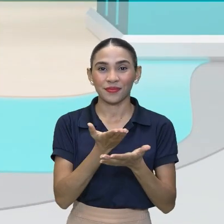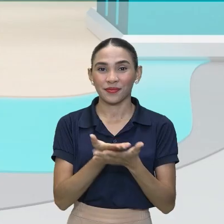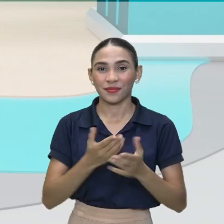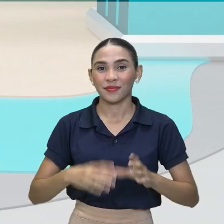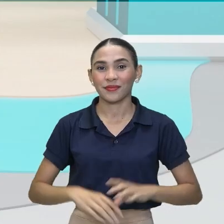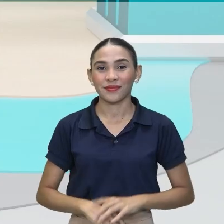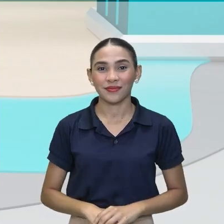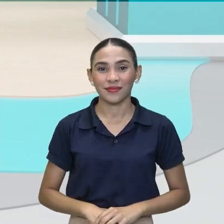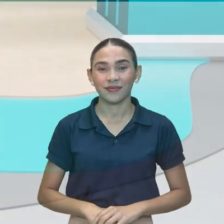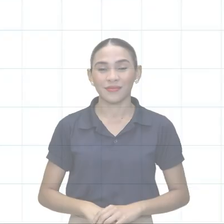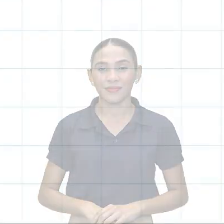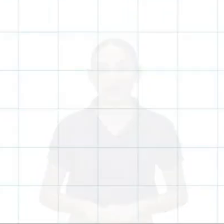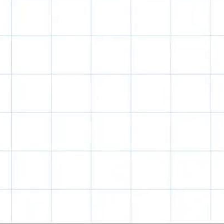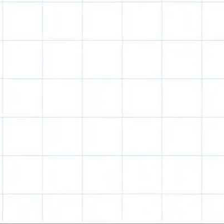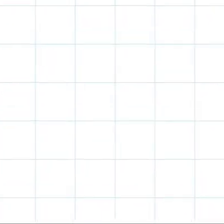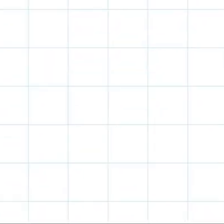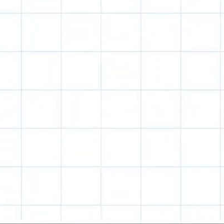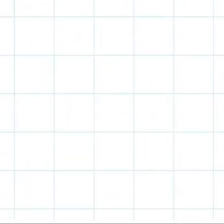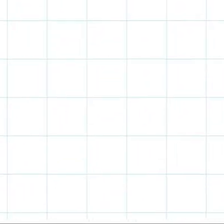aula.